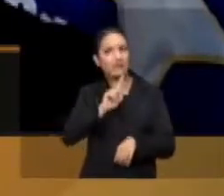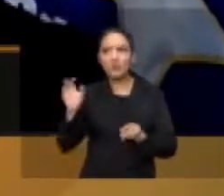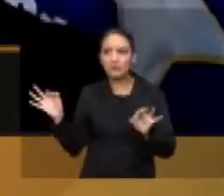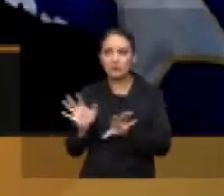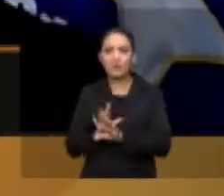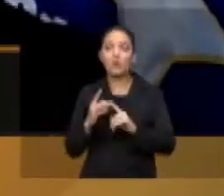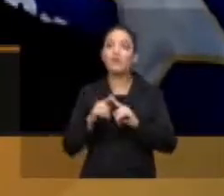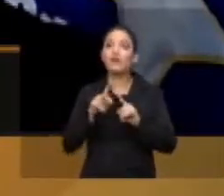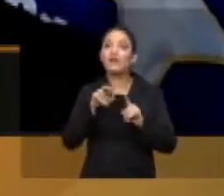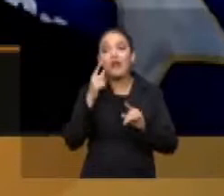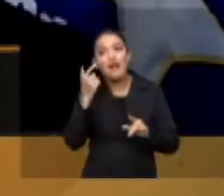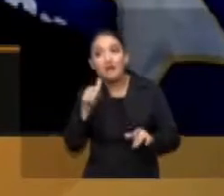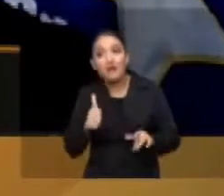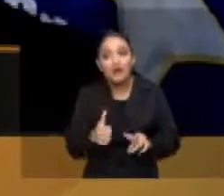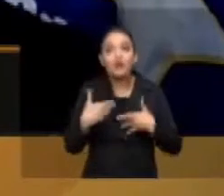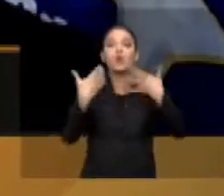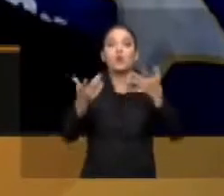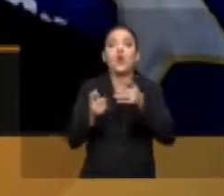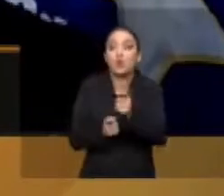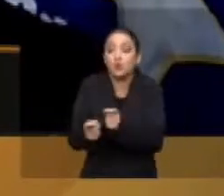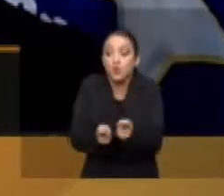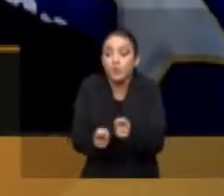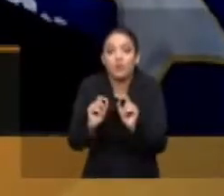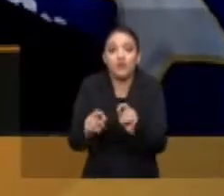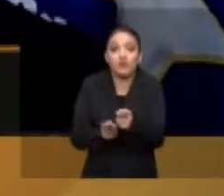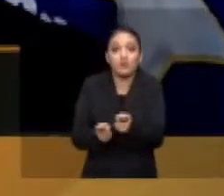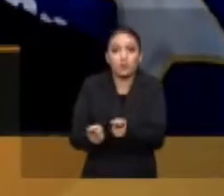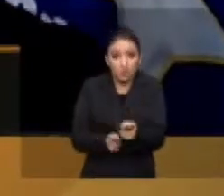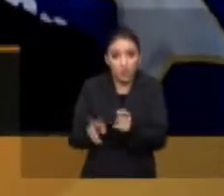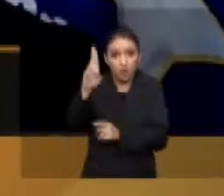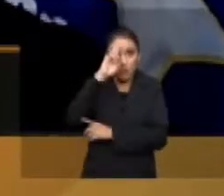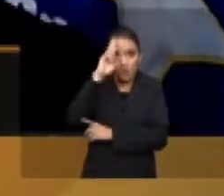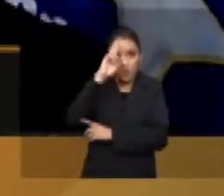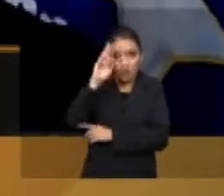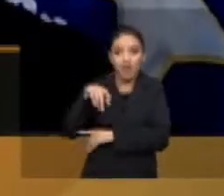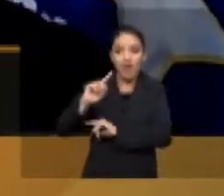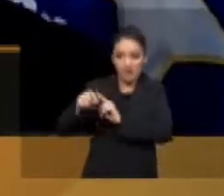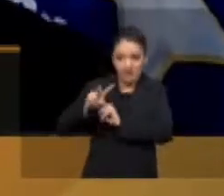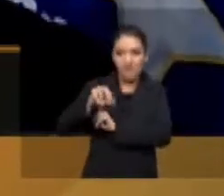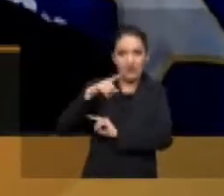questão da dominialidade. Lá, sim, haverá possível sentença,